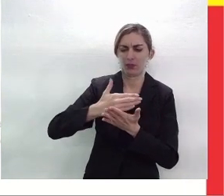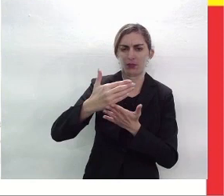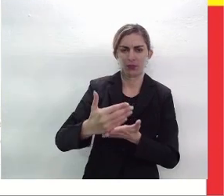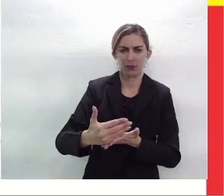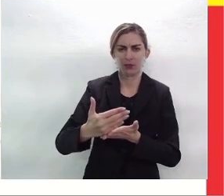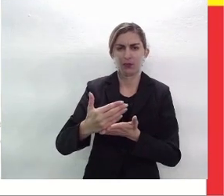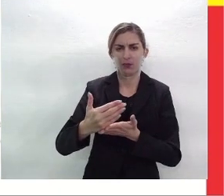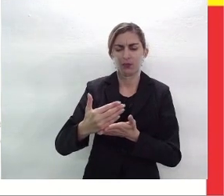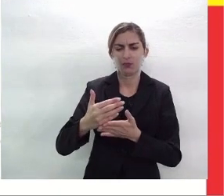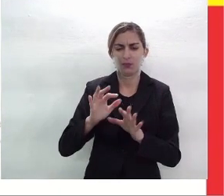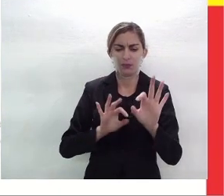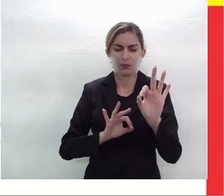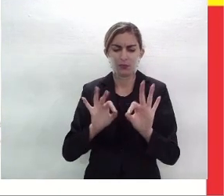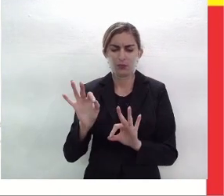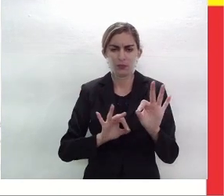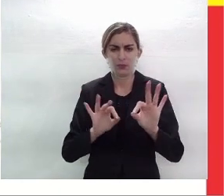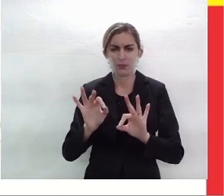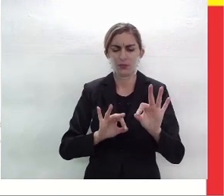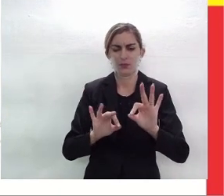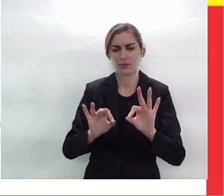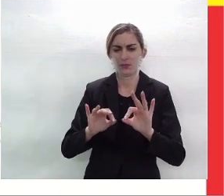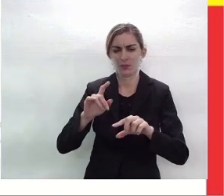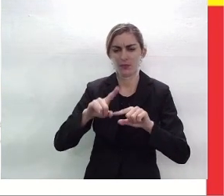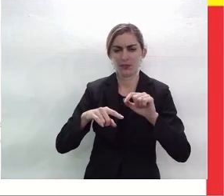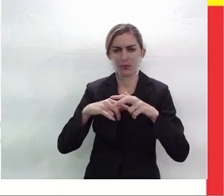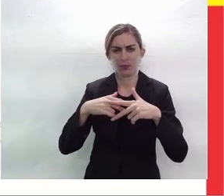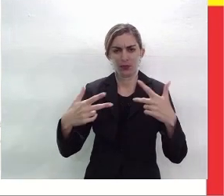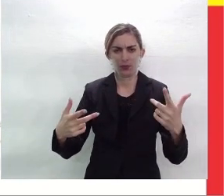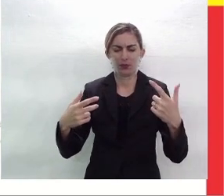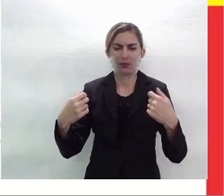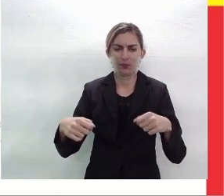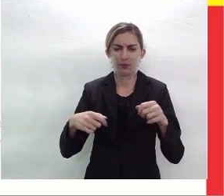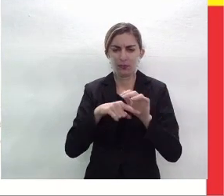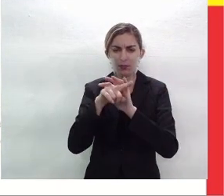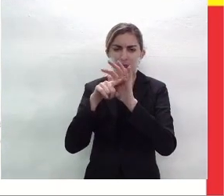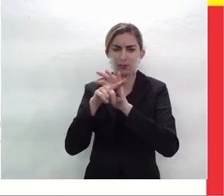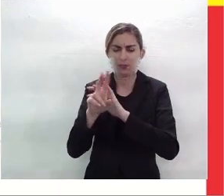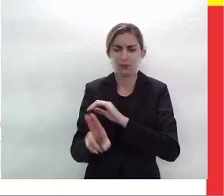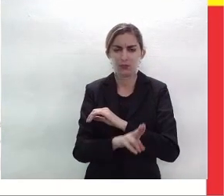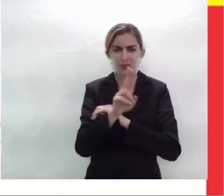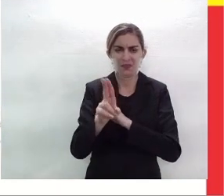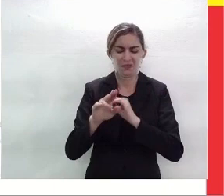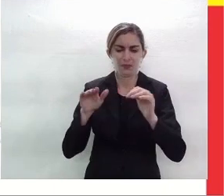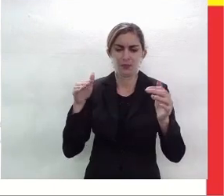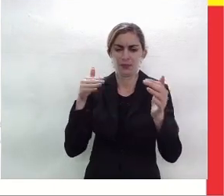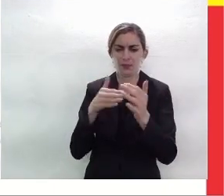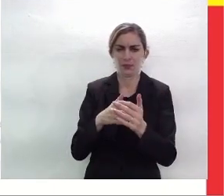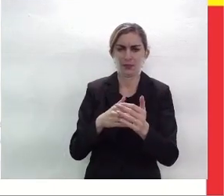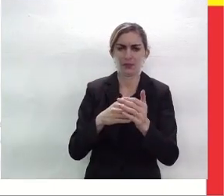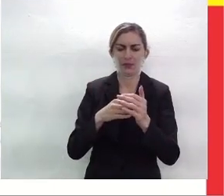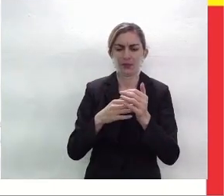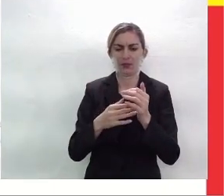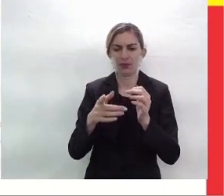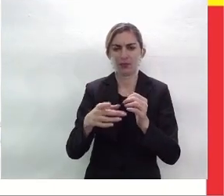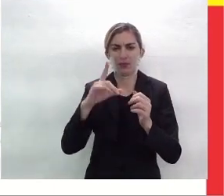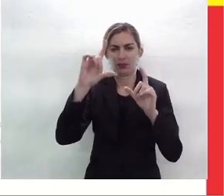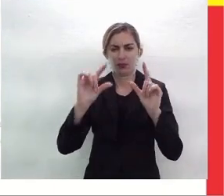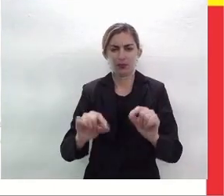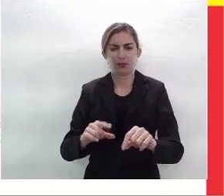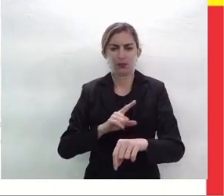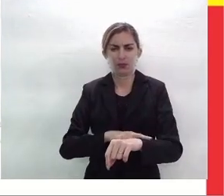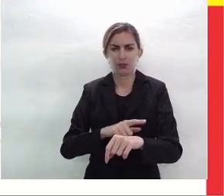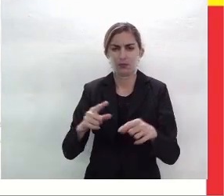o início da montagem dos instrumentos, dos materiais que ele vai precisar utilizar, até a descida